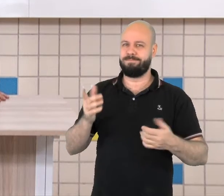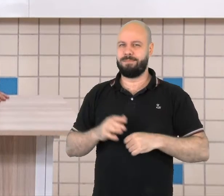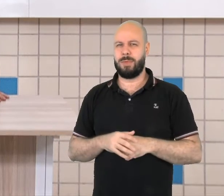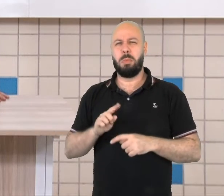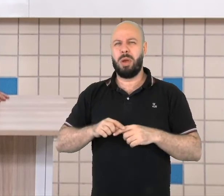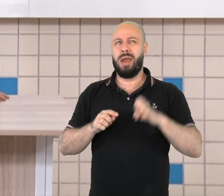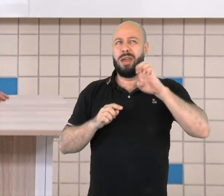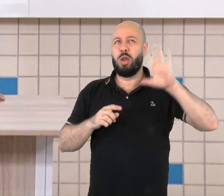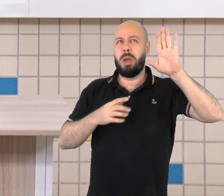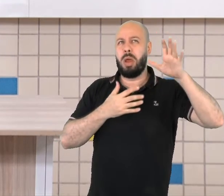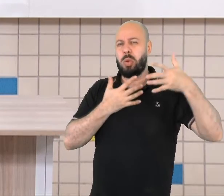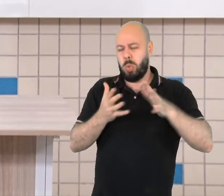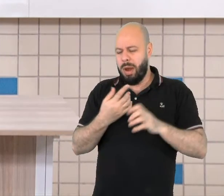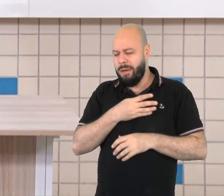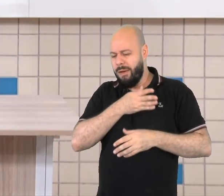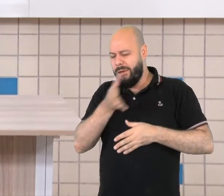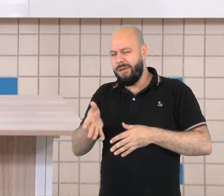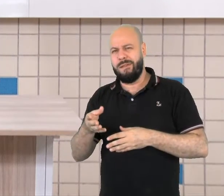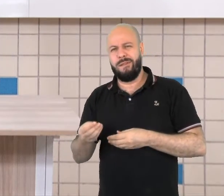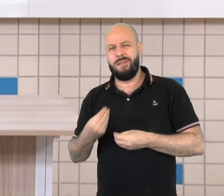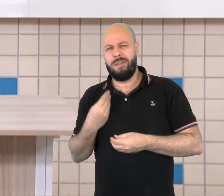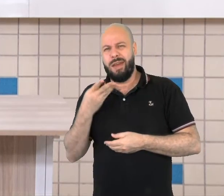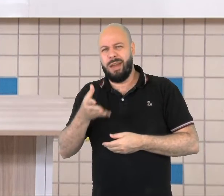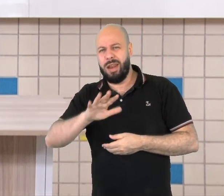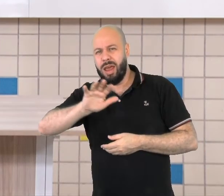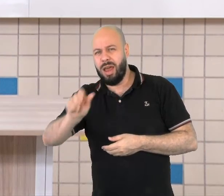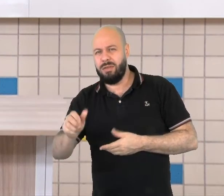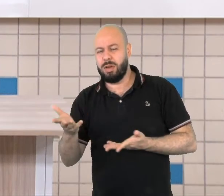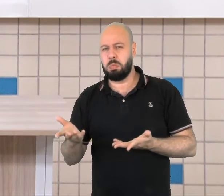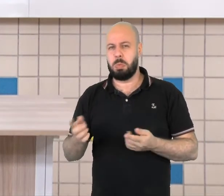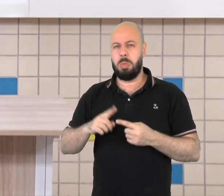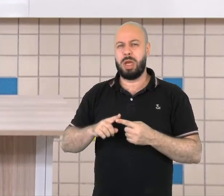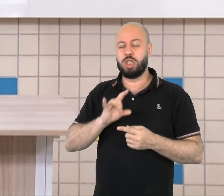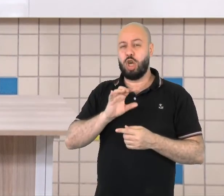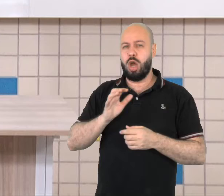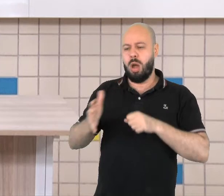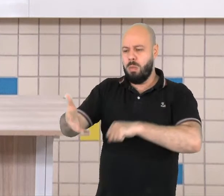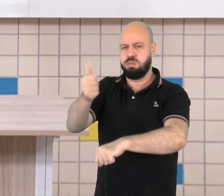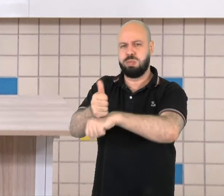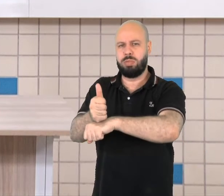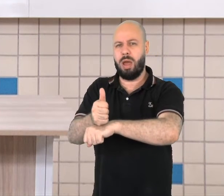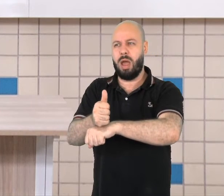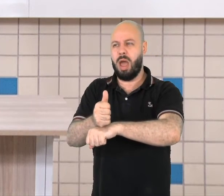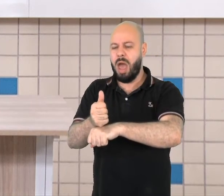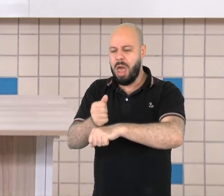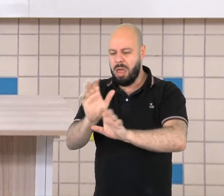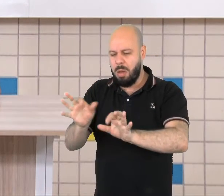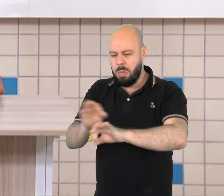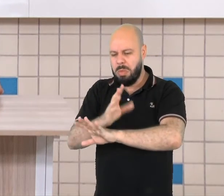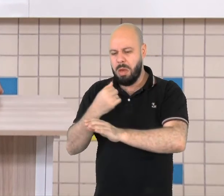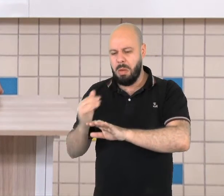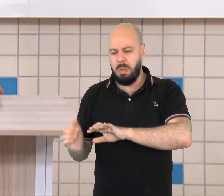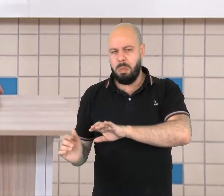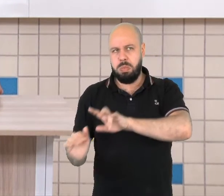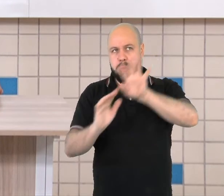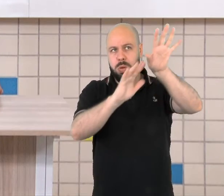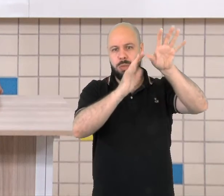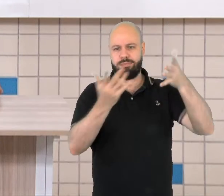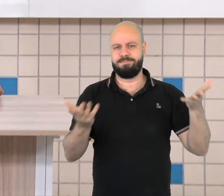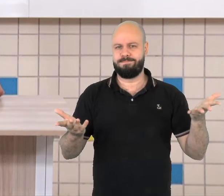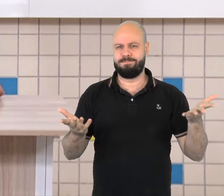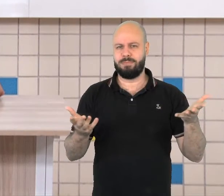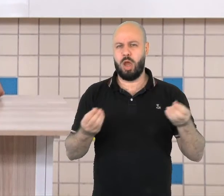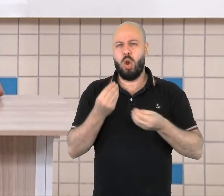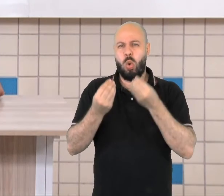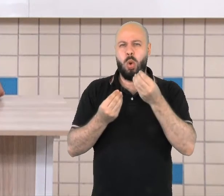morar lá na África? Ou eles só foram para a África para pegar o território e depois eles saíram, né? Como que fica quando